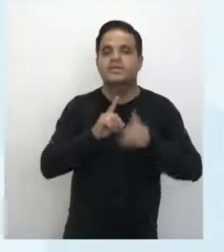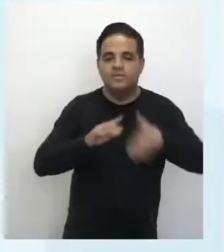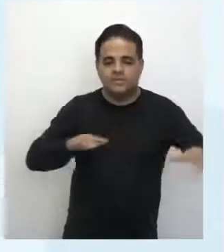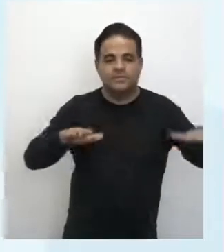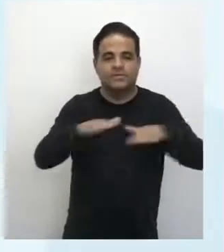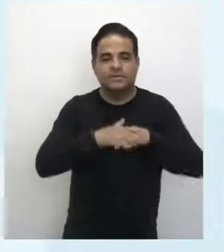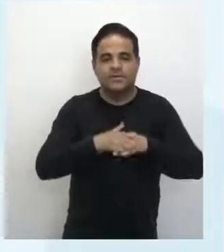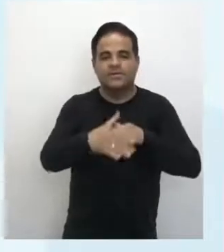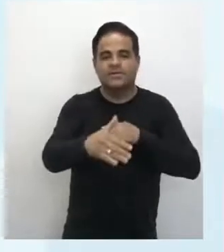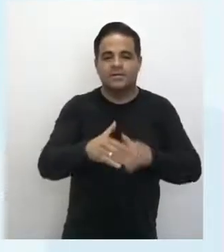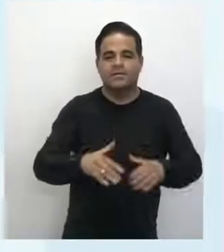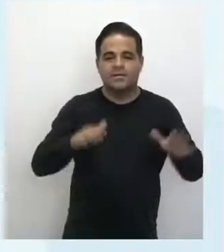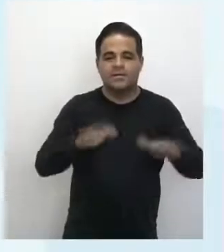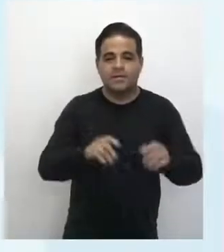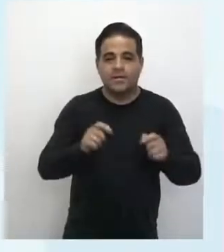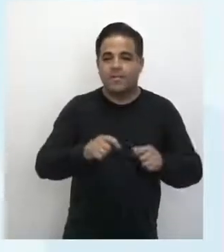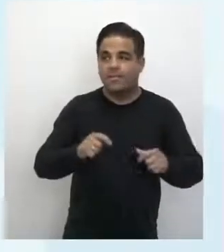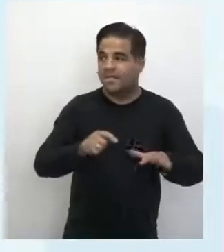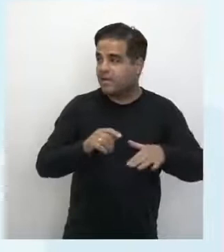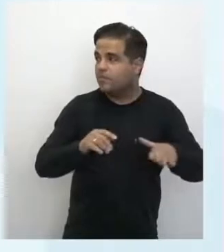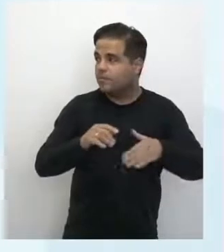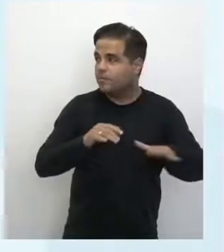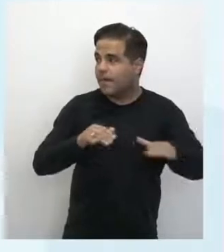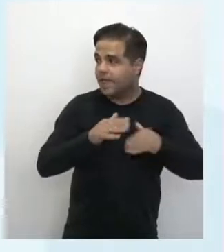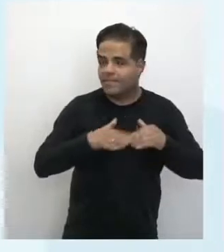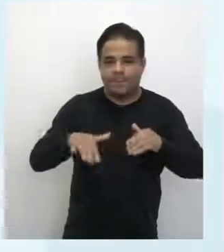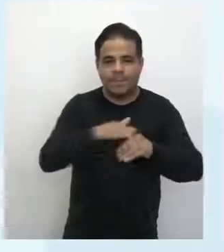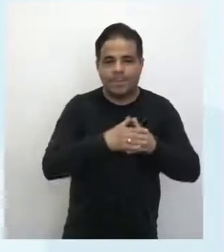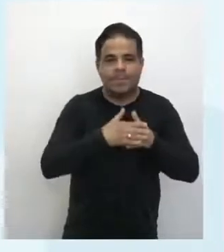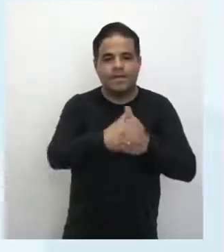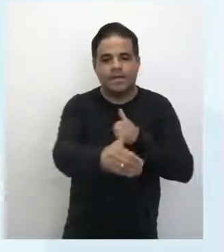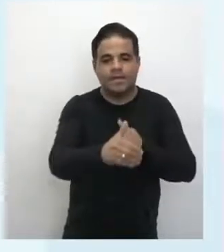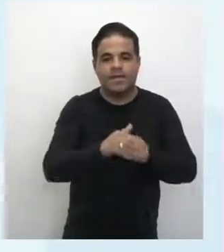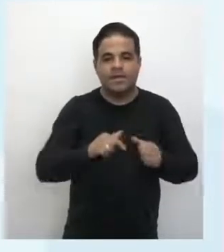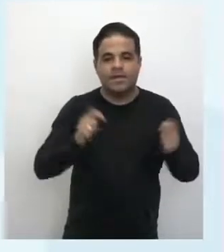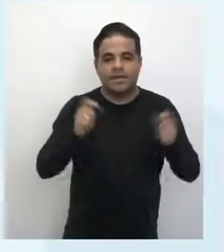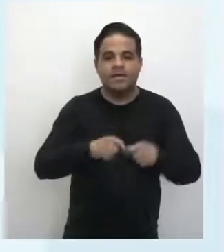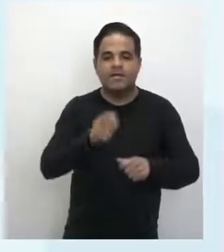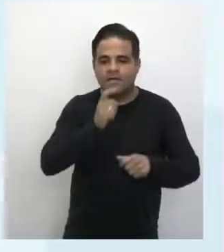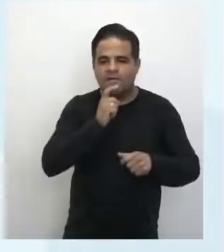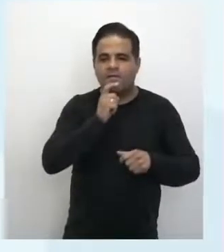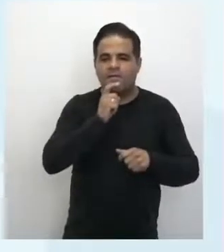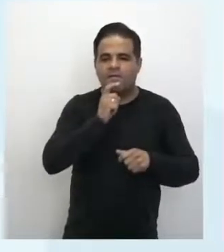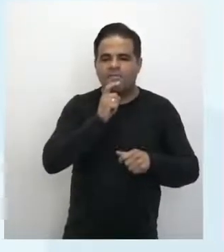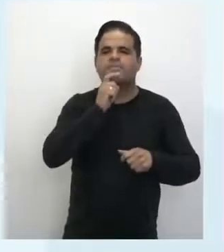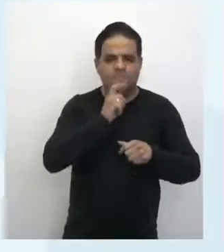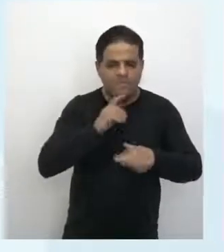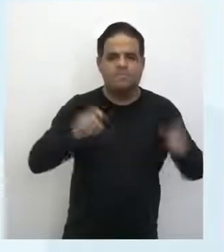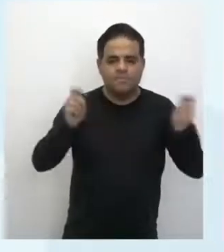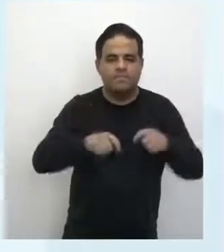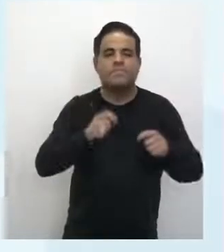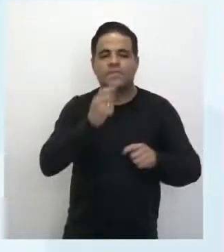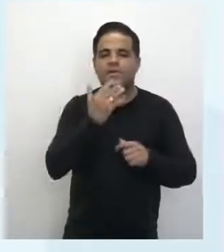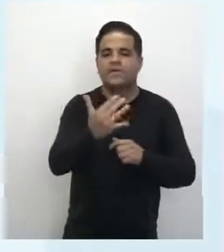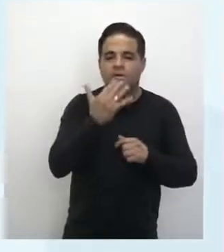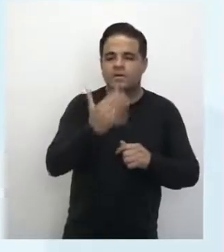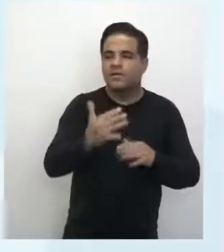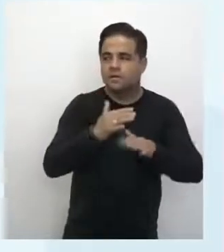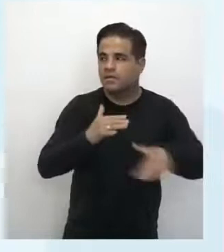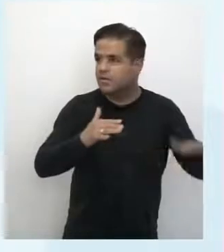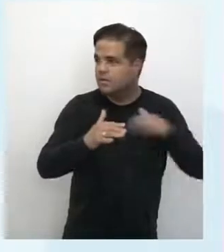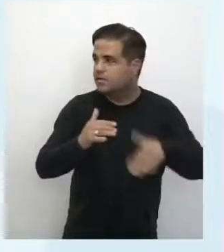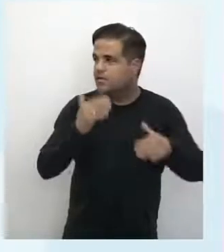essa parte. Essas outras colorações aí, o azul e o verde, né? E o rosa são, né, de